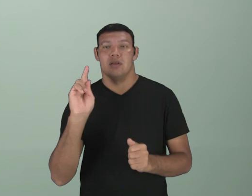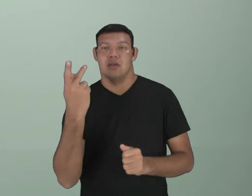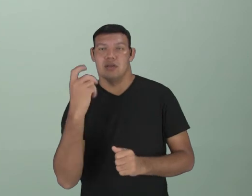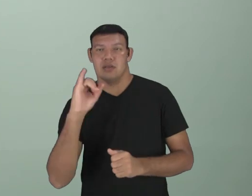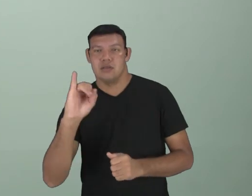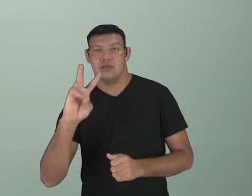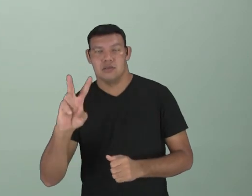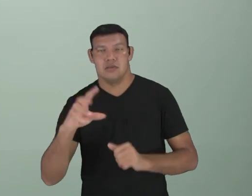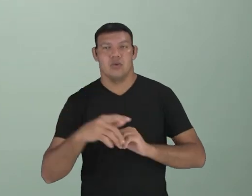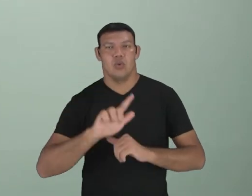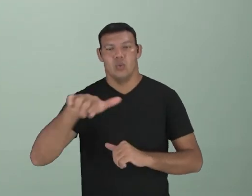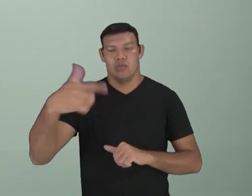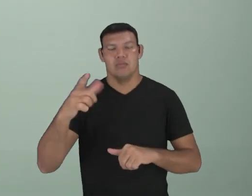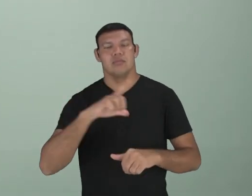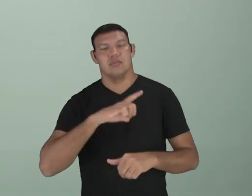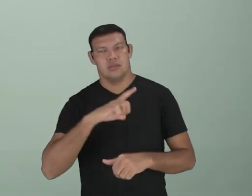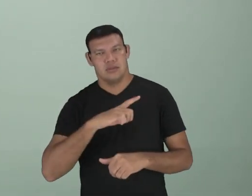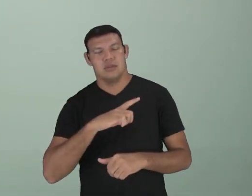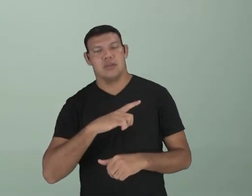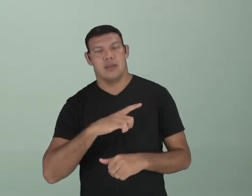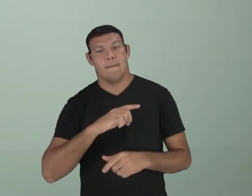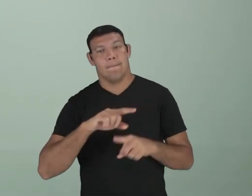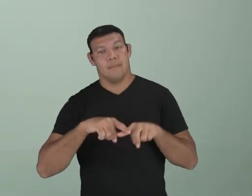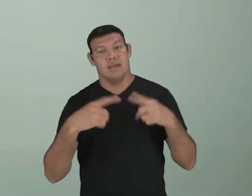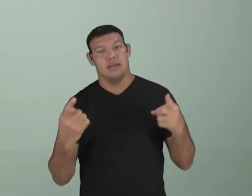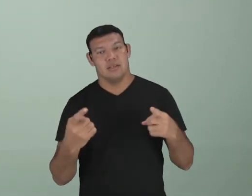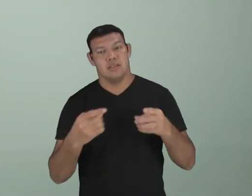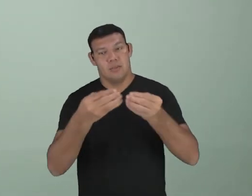cura, mas trazem uma série de prejuízos para o seu